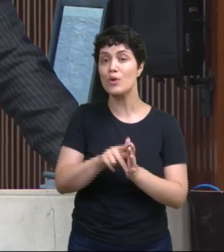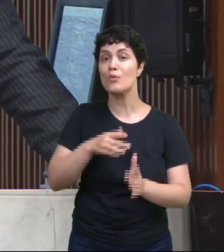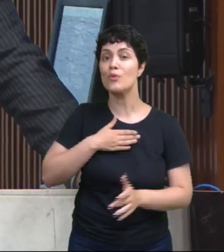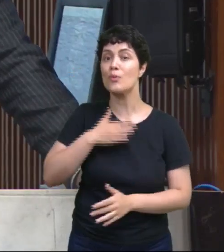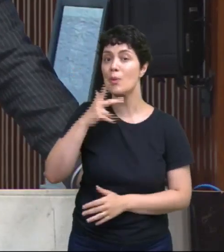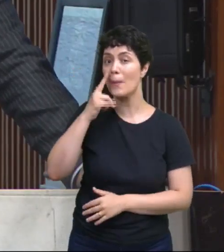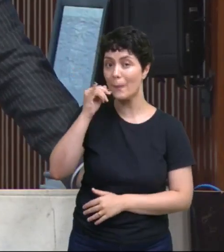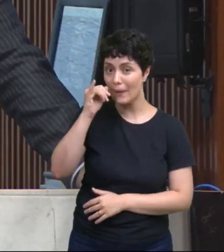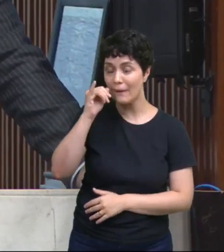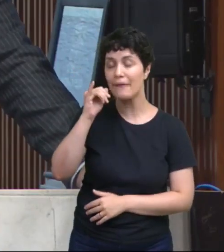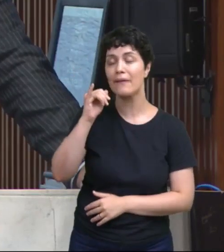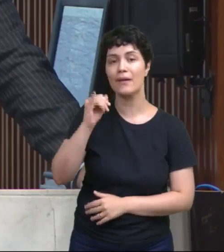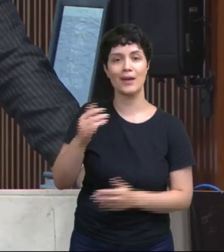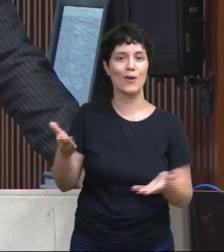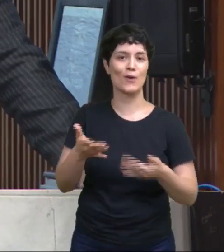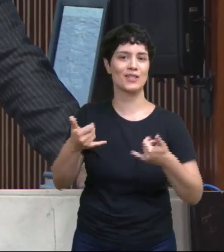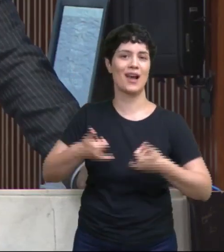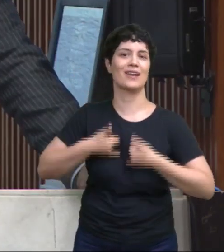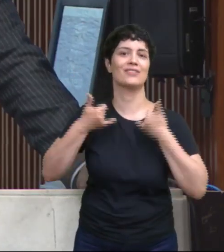primeiros 83 anos de vida,